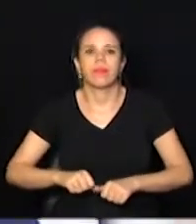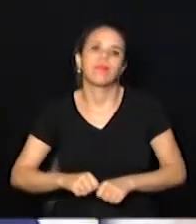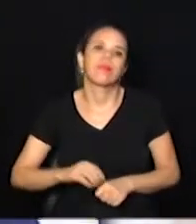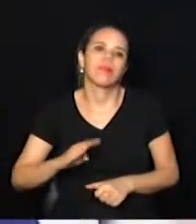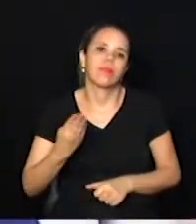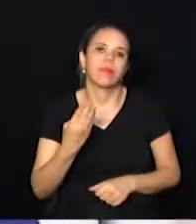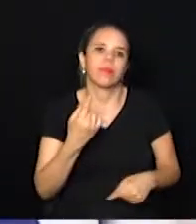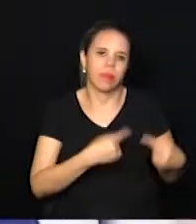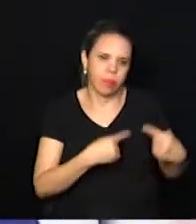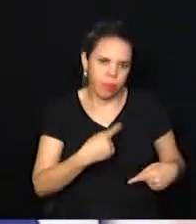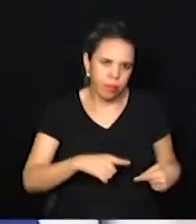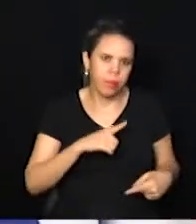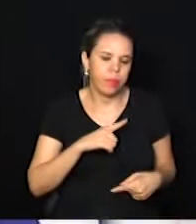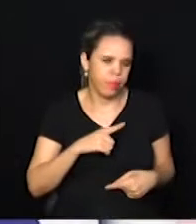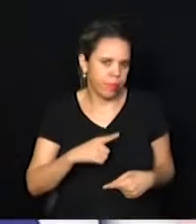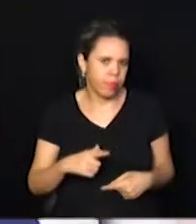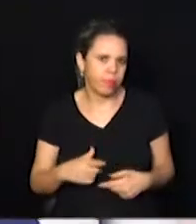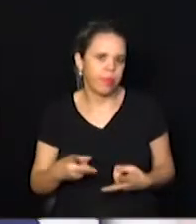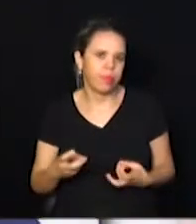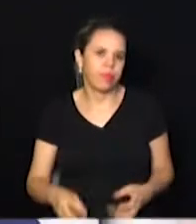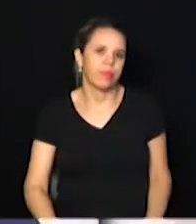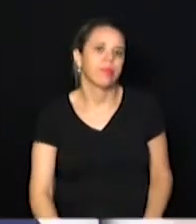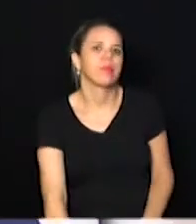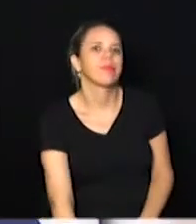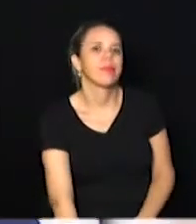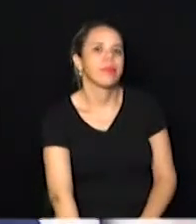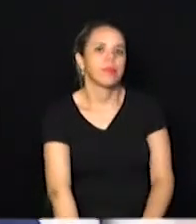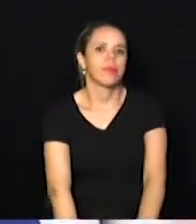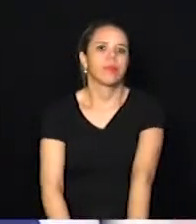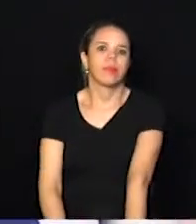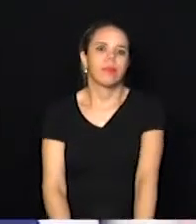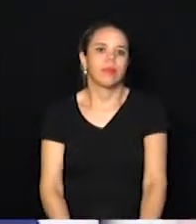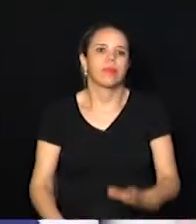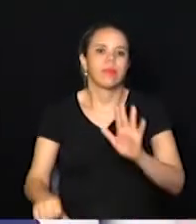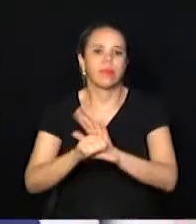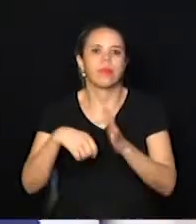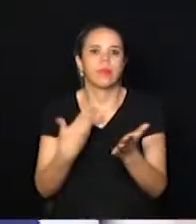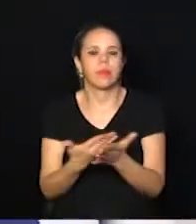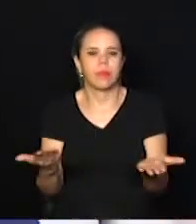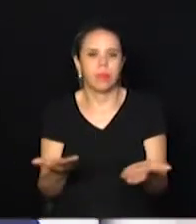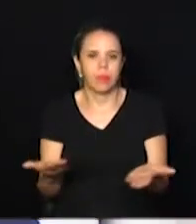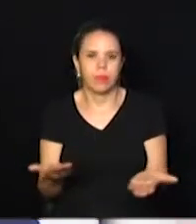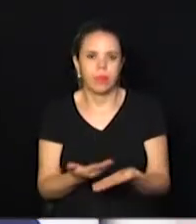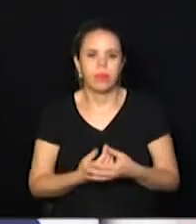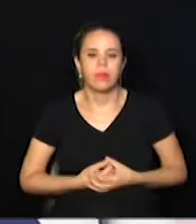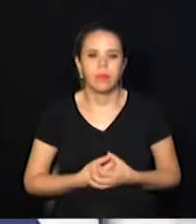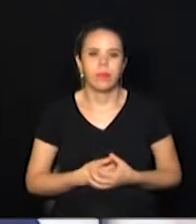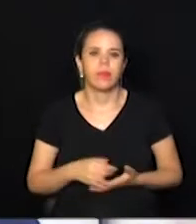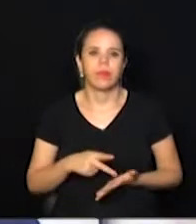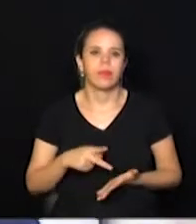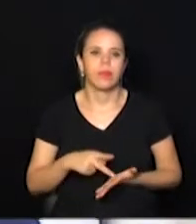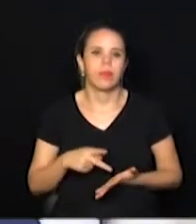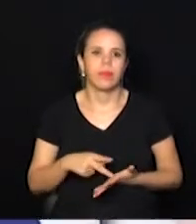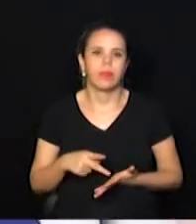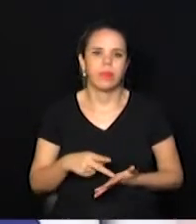política pode enxergar, né? A gente um crime que até hoje é um verdadeiro